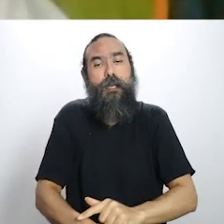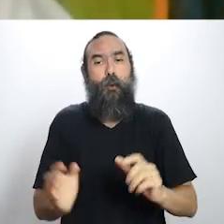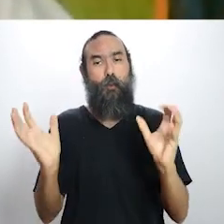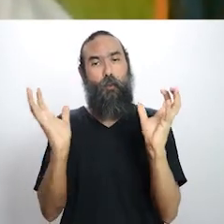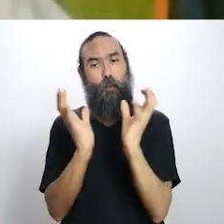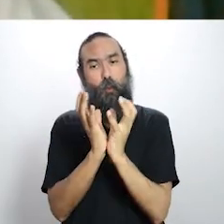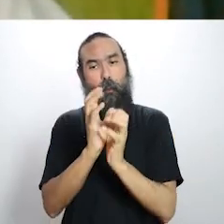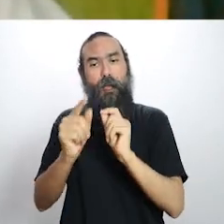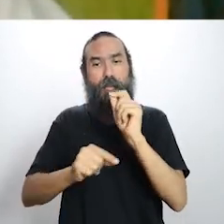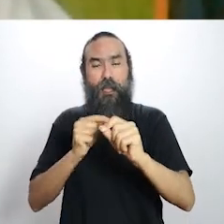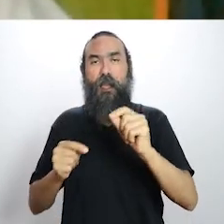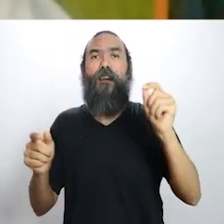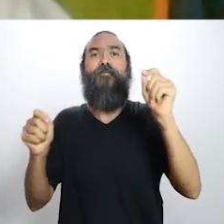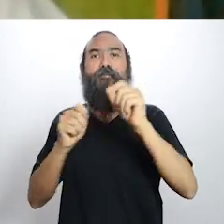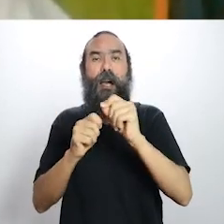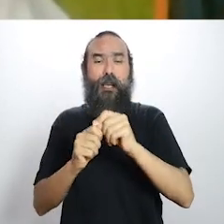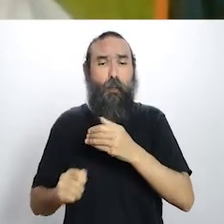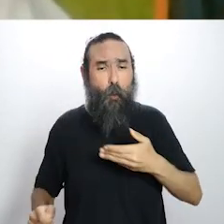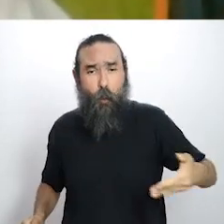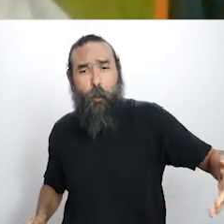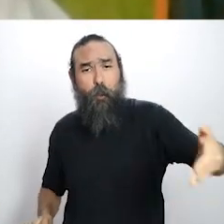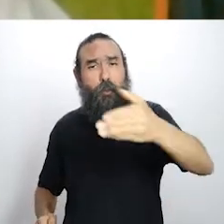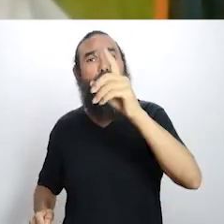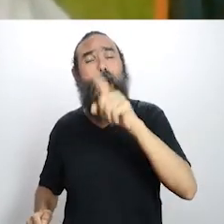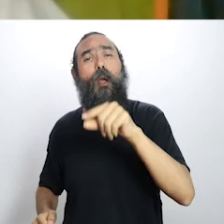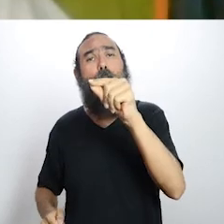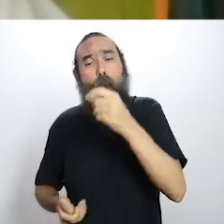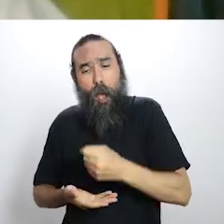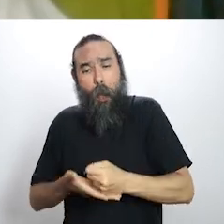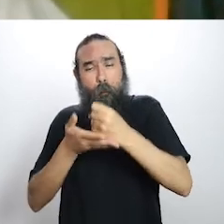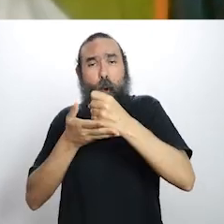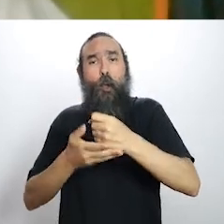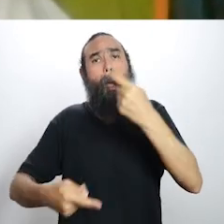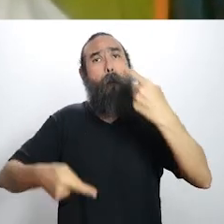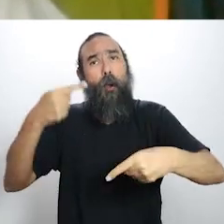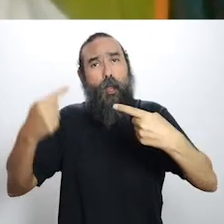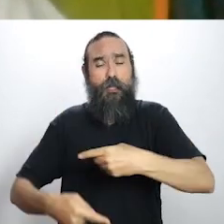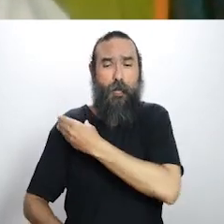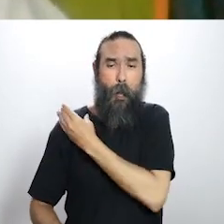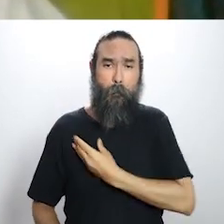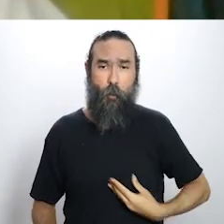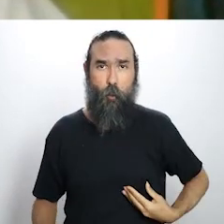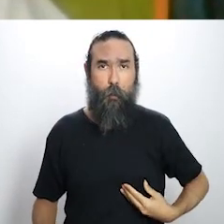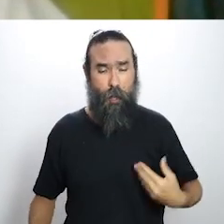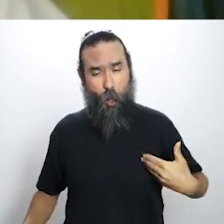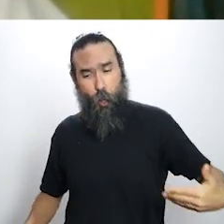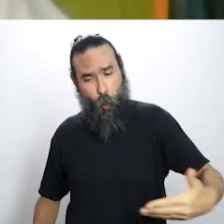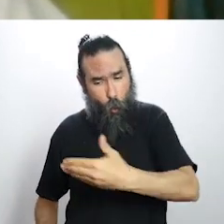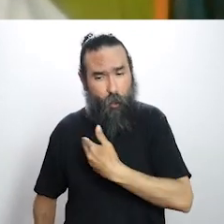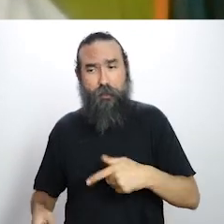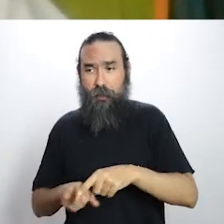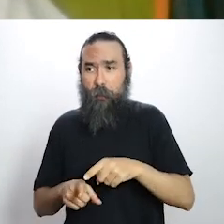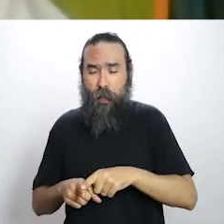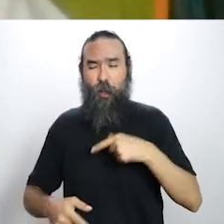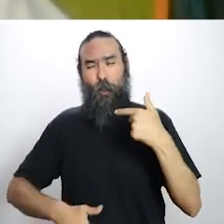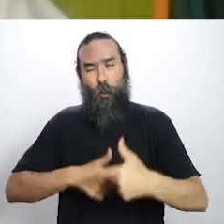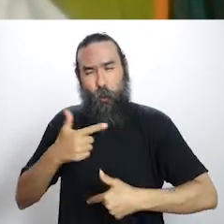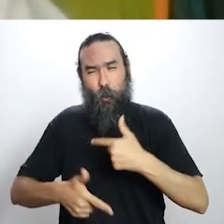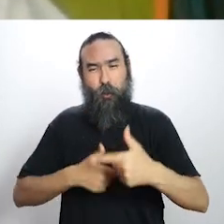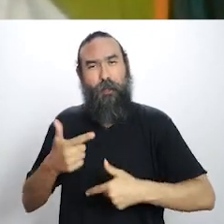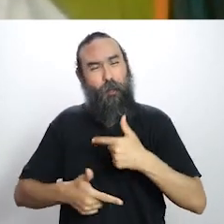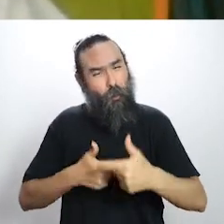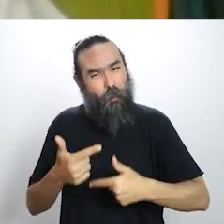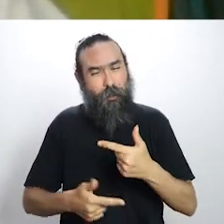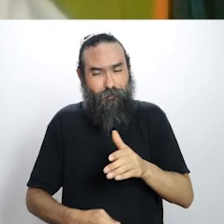vem de políticas públicas e da nossa luta de investimento pessoal de todas as